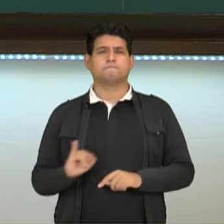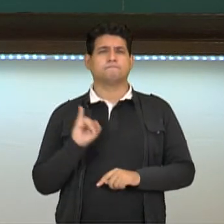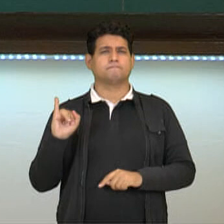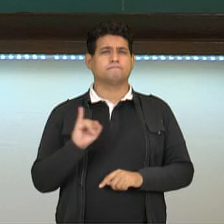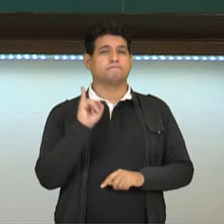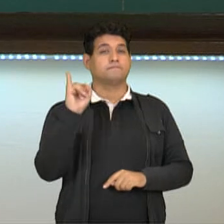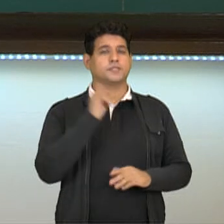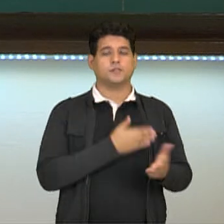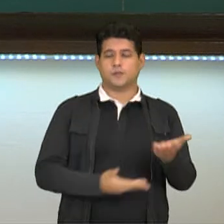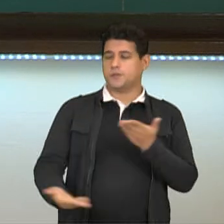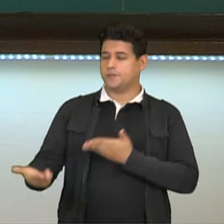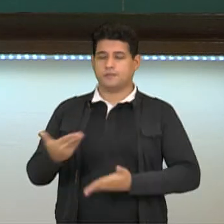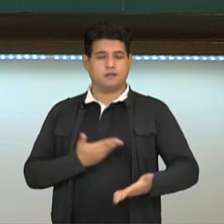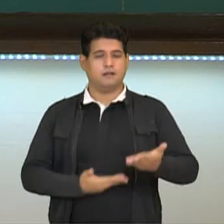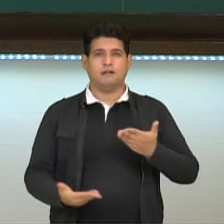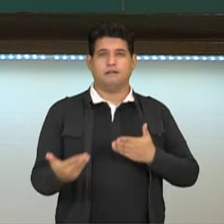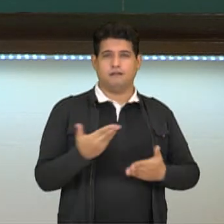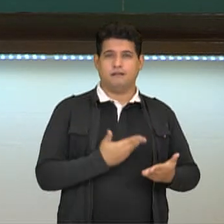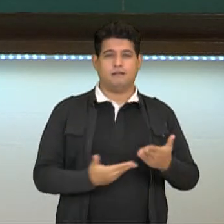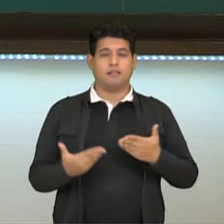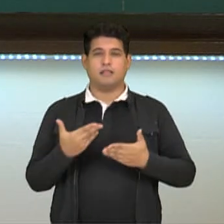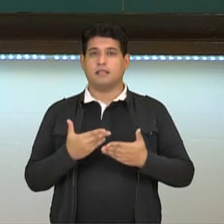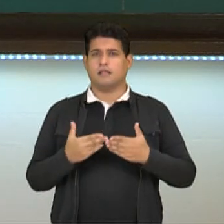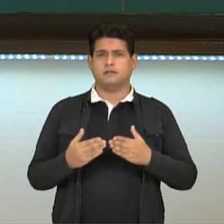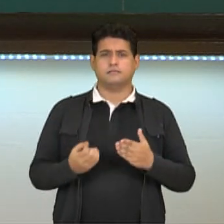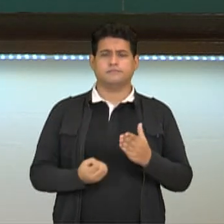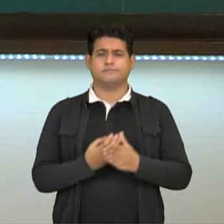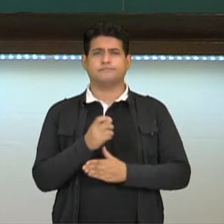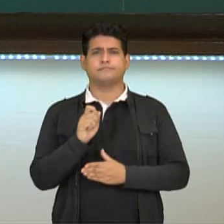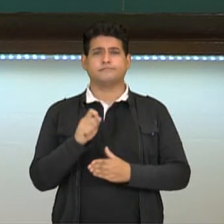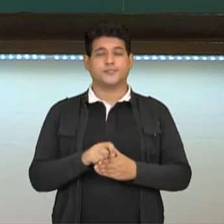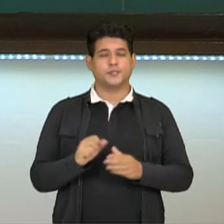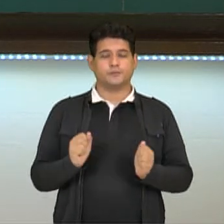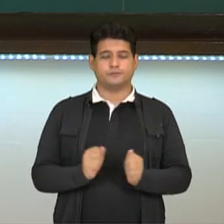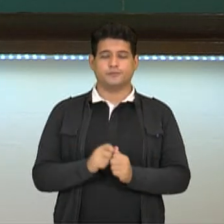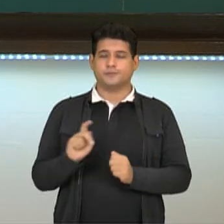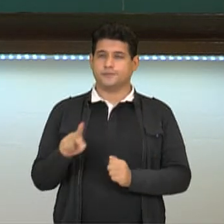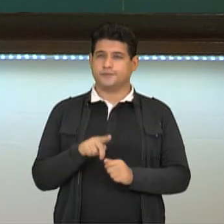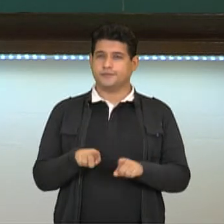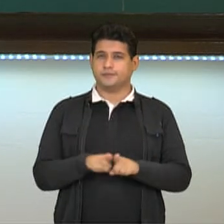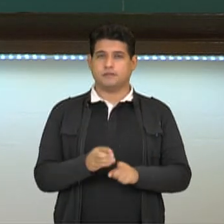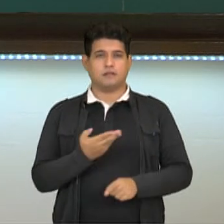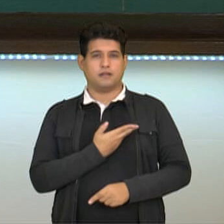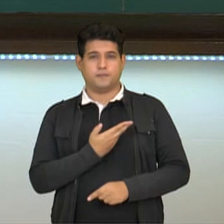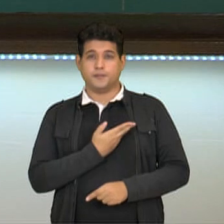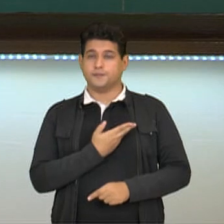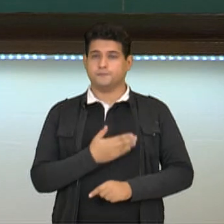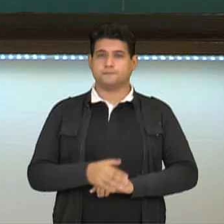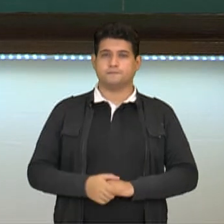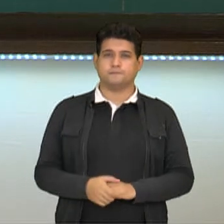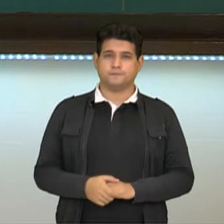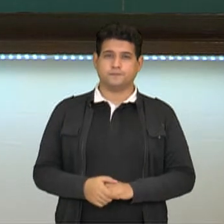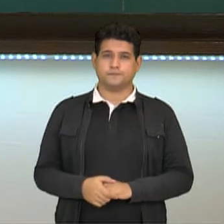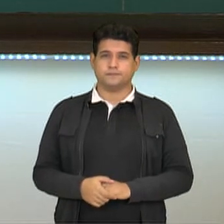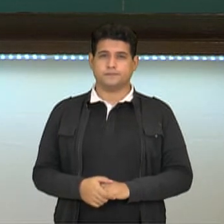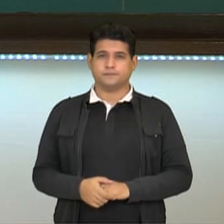você compartilhe essa sua produção com o seu professor e os seus colegas de sala,